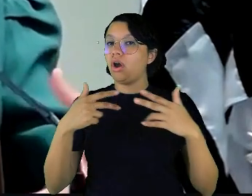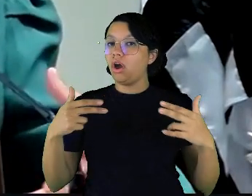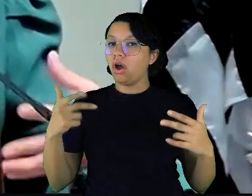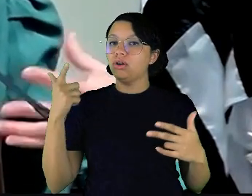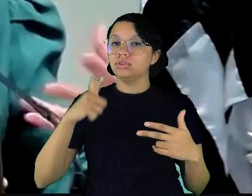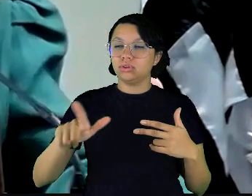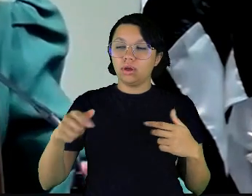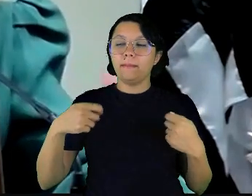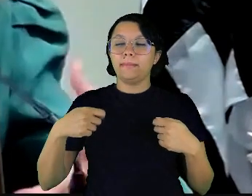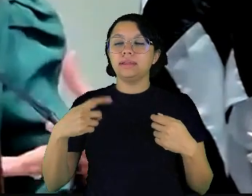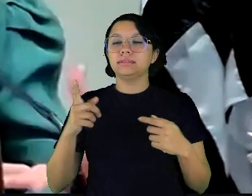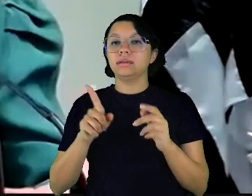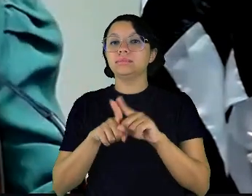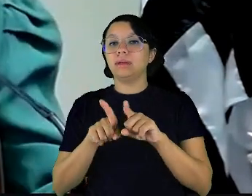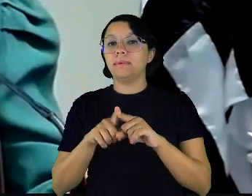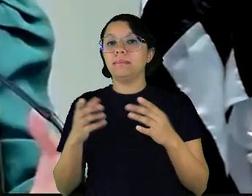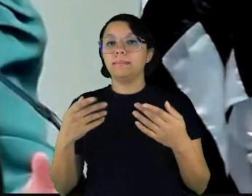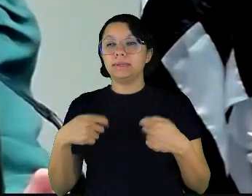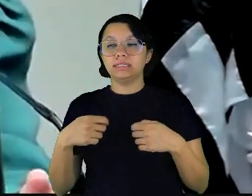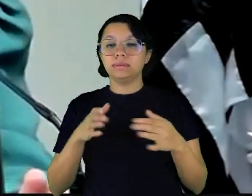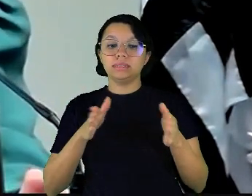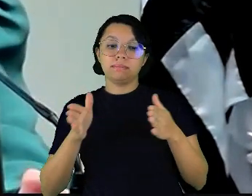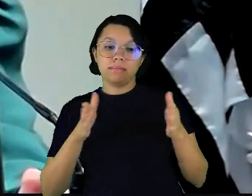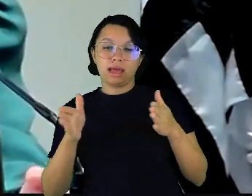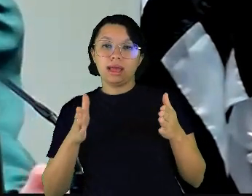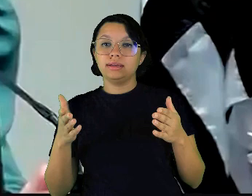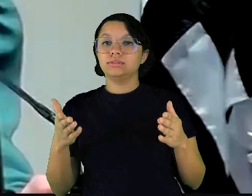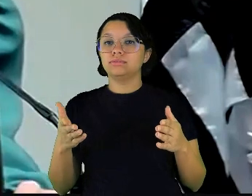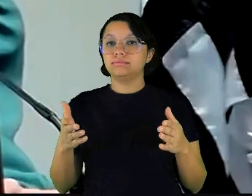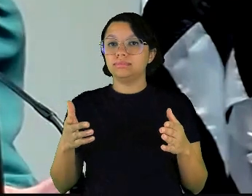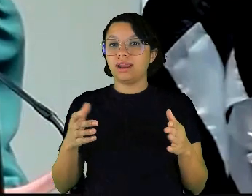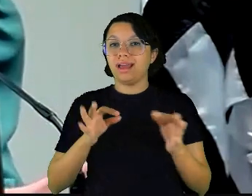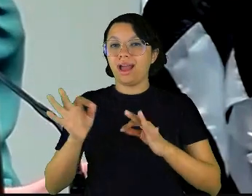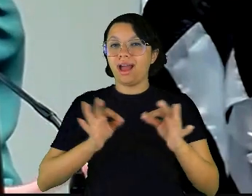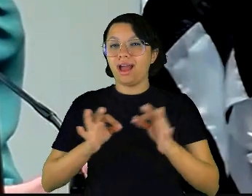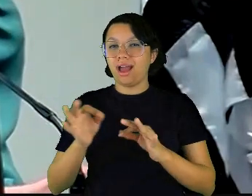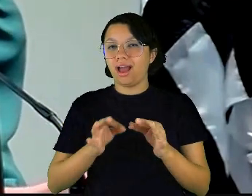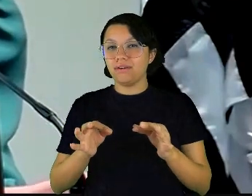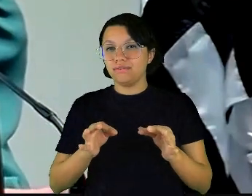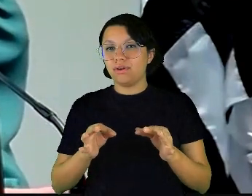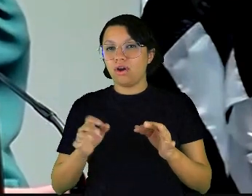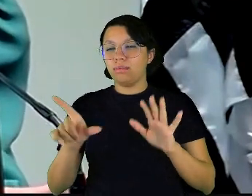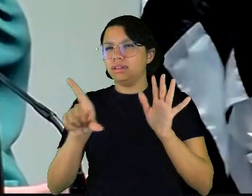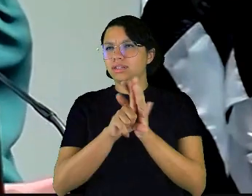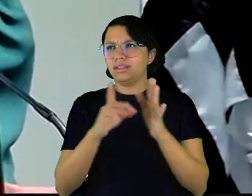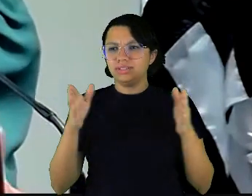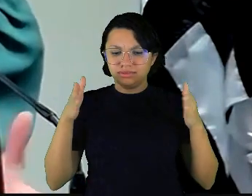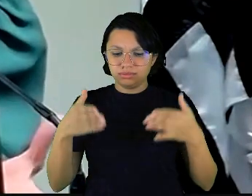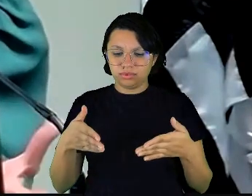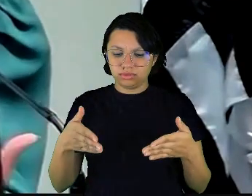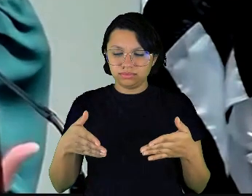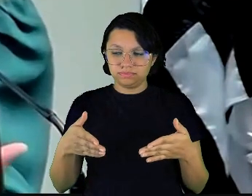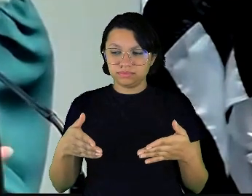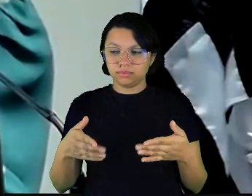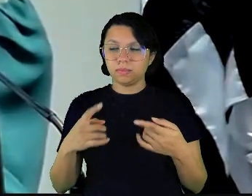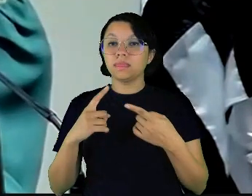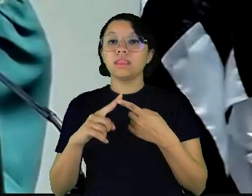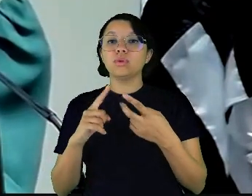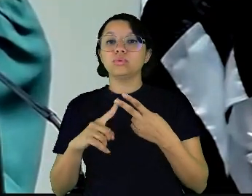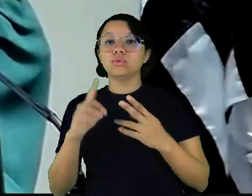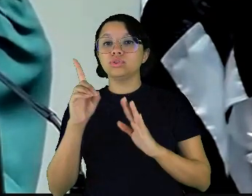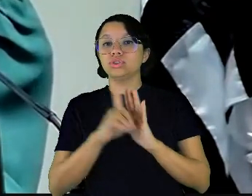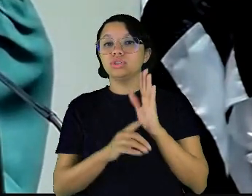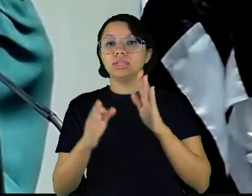dar espaço aí para uma reforma legislativa nesse ponto, né? Para que os dois direitos